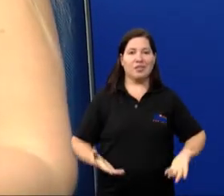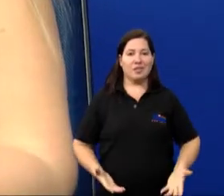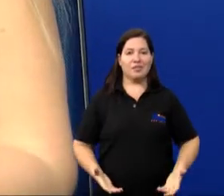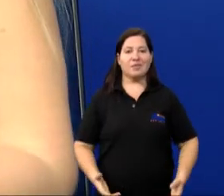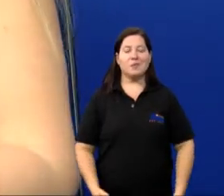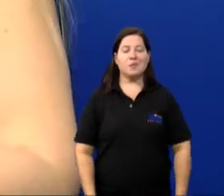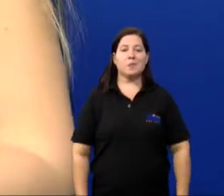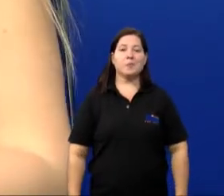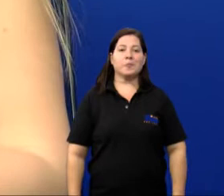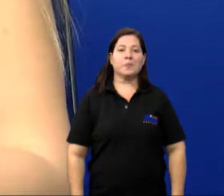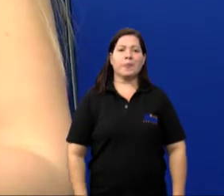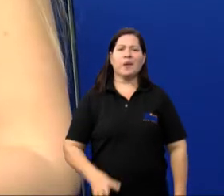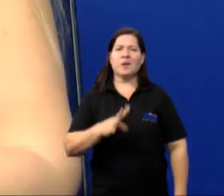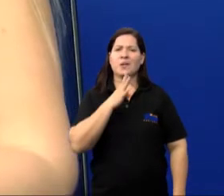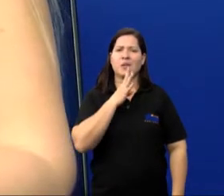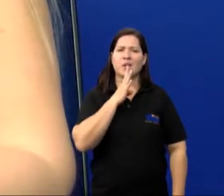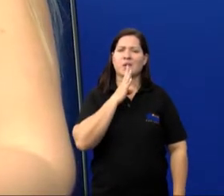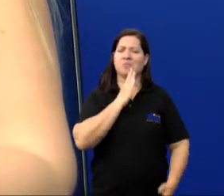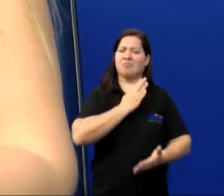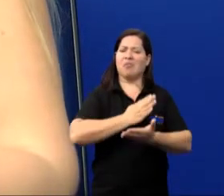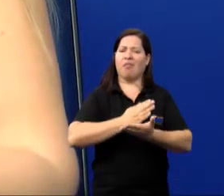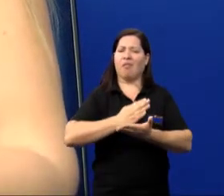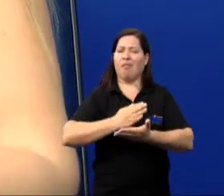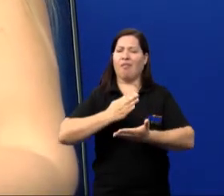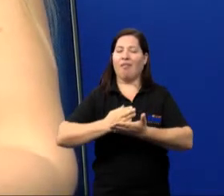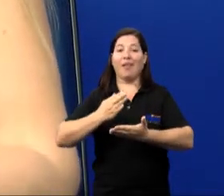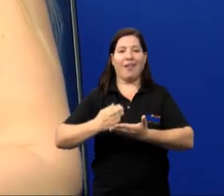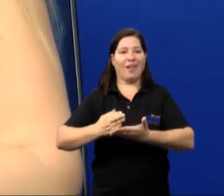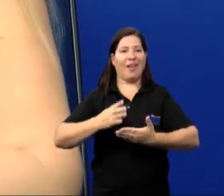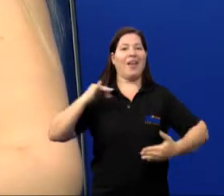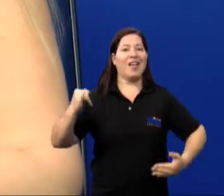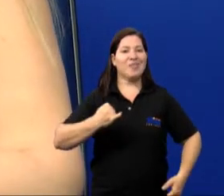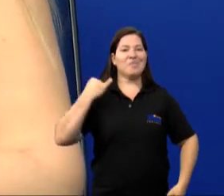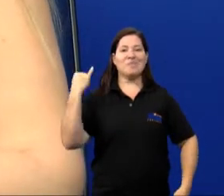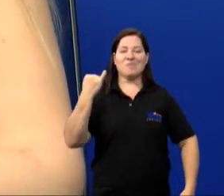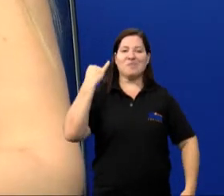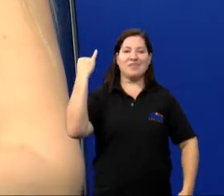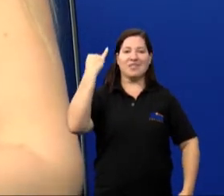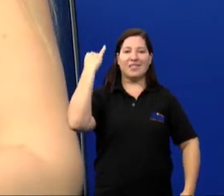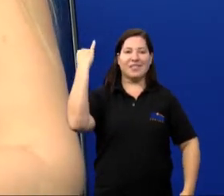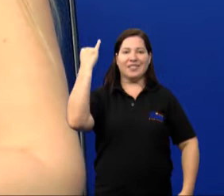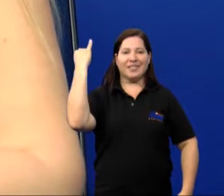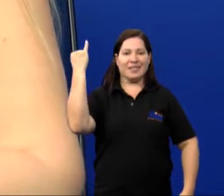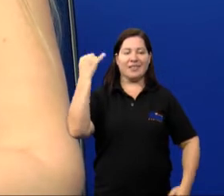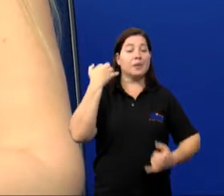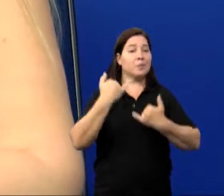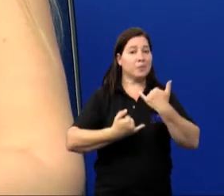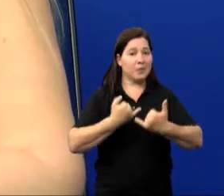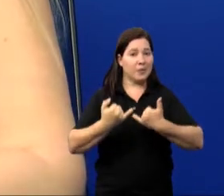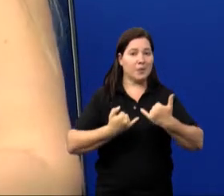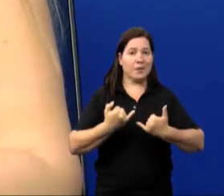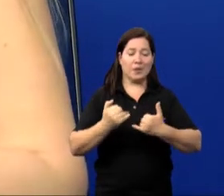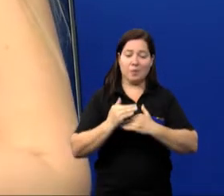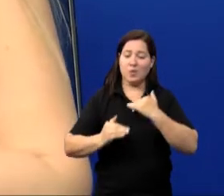seus atributos, né, as suas relações ali em relação à importância da formação para a criança, dessa atividade para a formação da